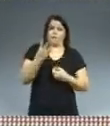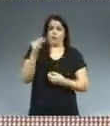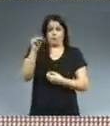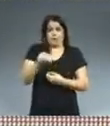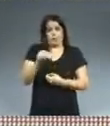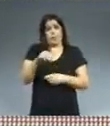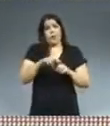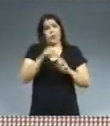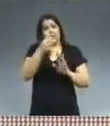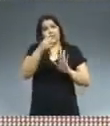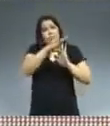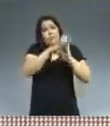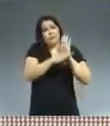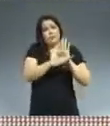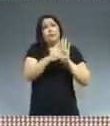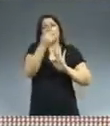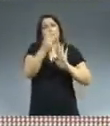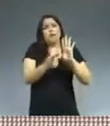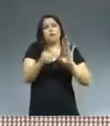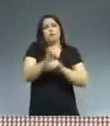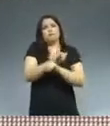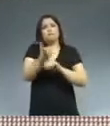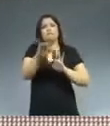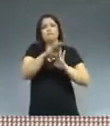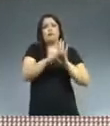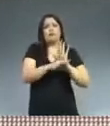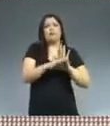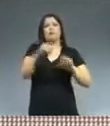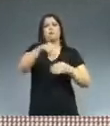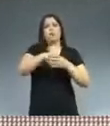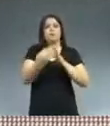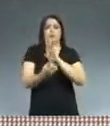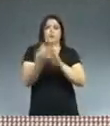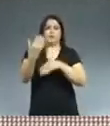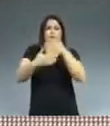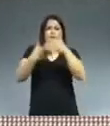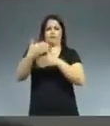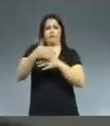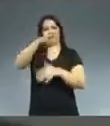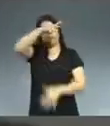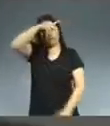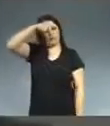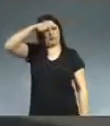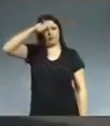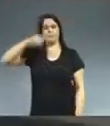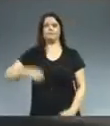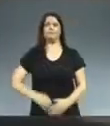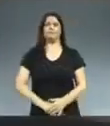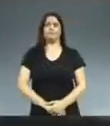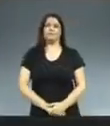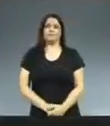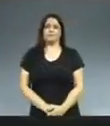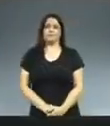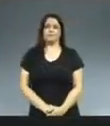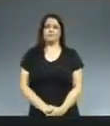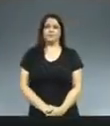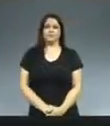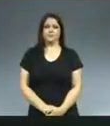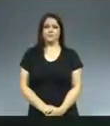três minutos com terceiro painel planos e programas para o desenvolvimento da Amazônia e